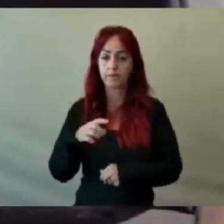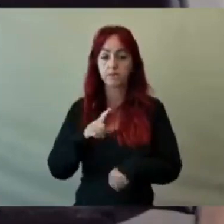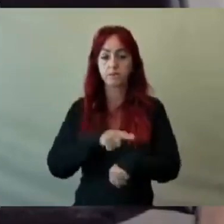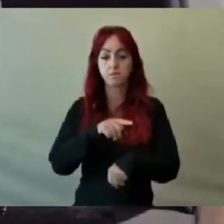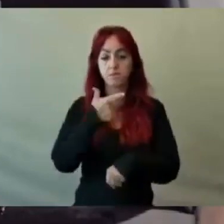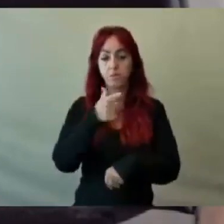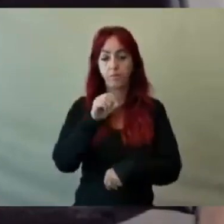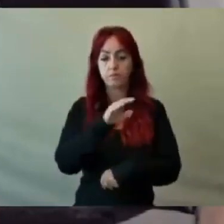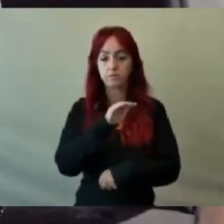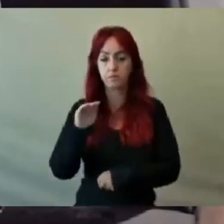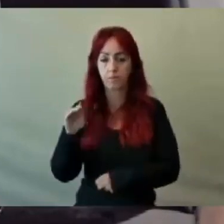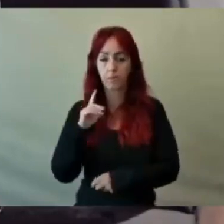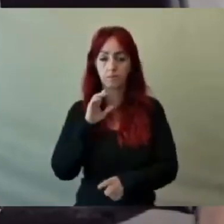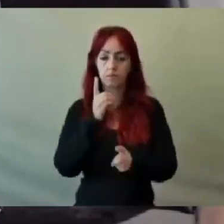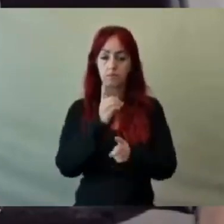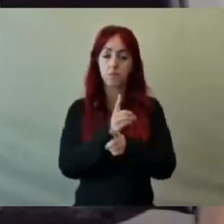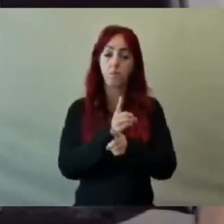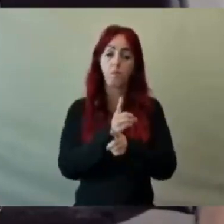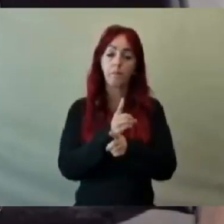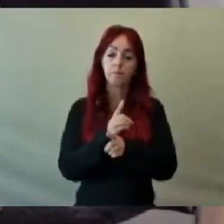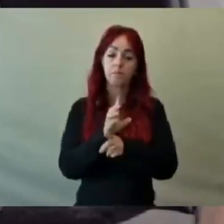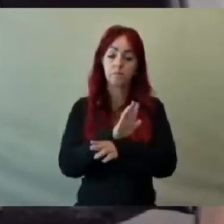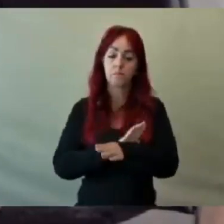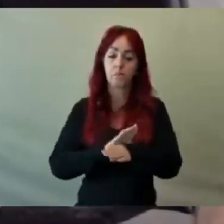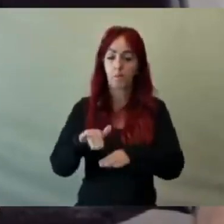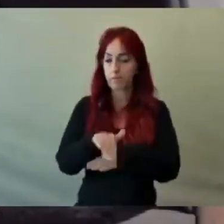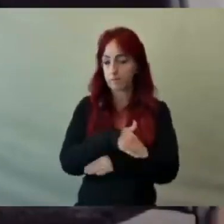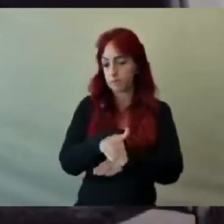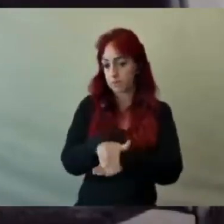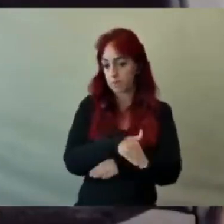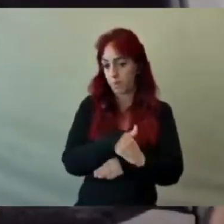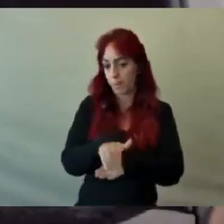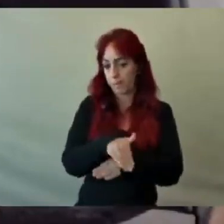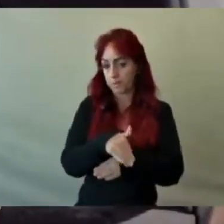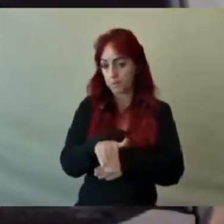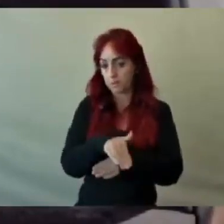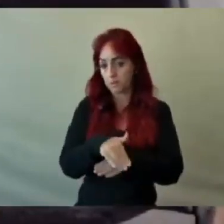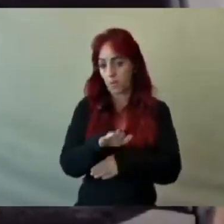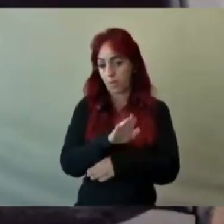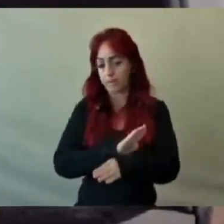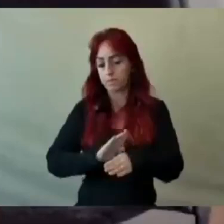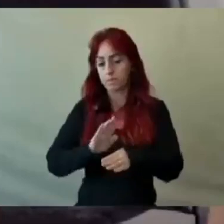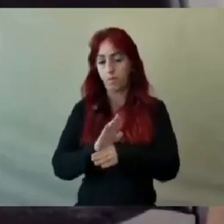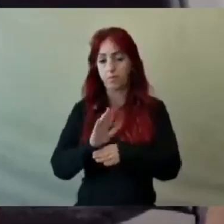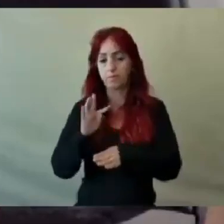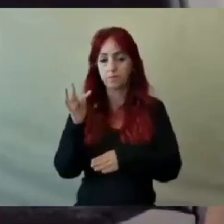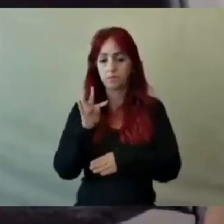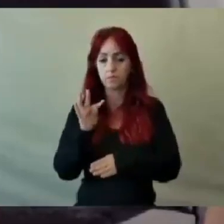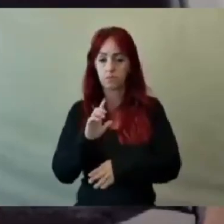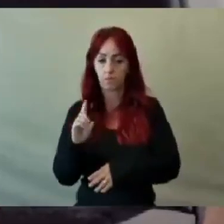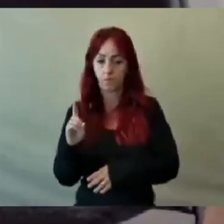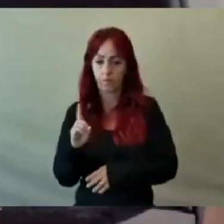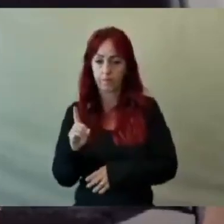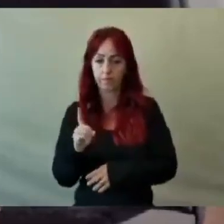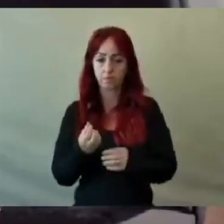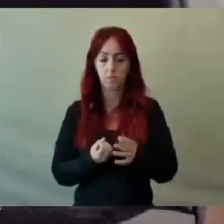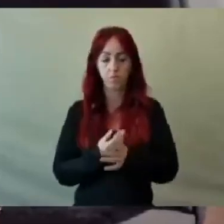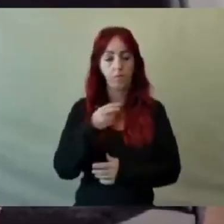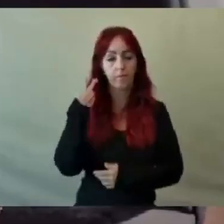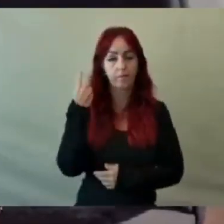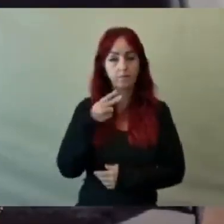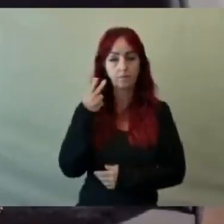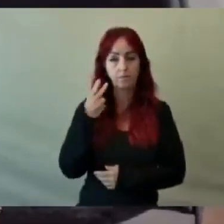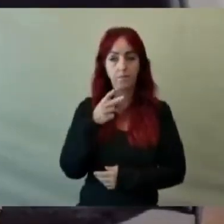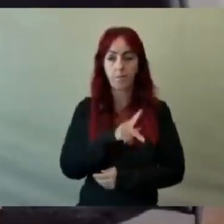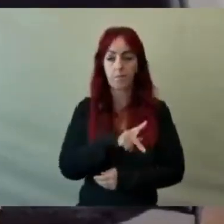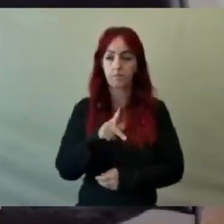encontro, rua Maria Marcolina Souza, número 40, bairro Teixeira Dias. Autoria, vereador professor Juliano Lopes.